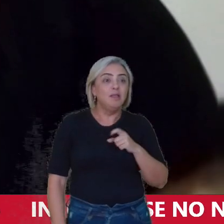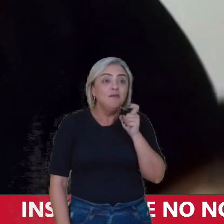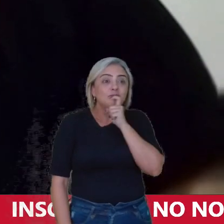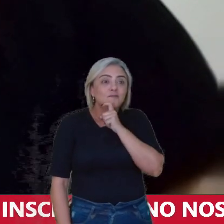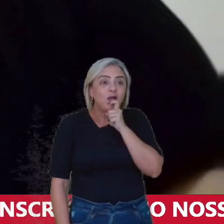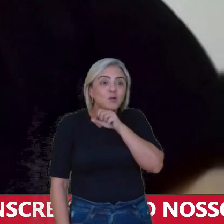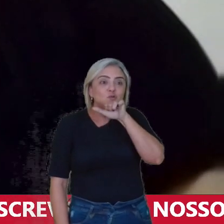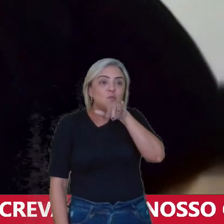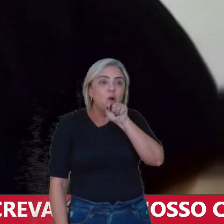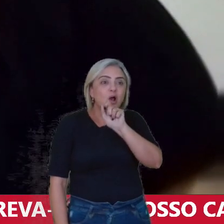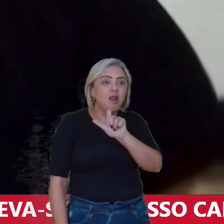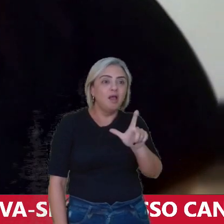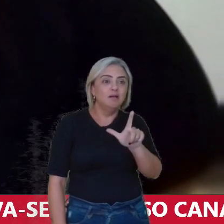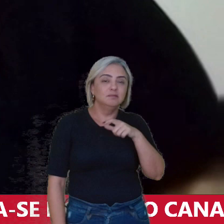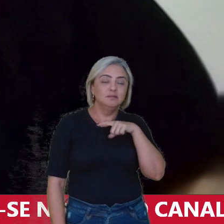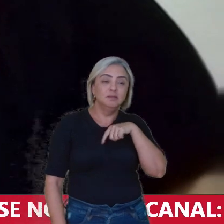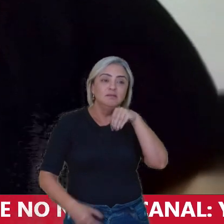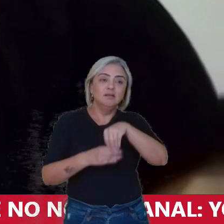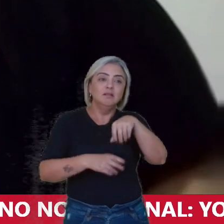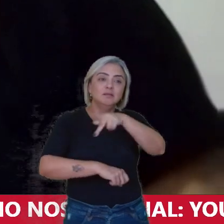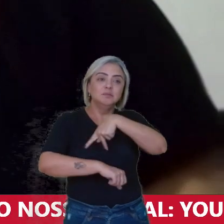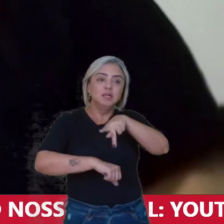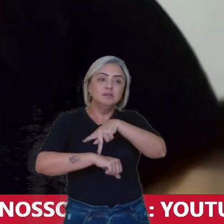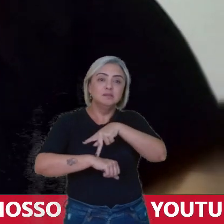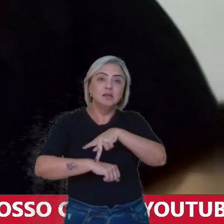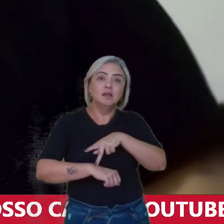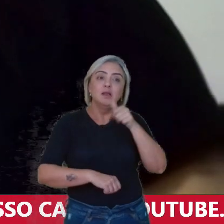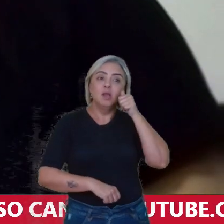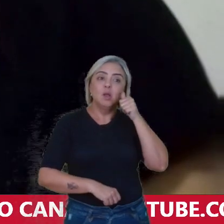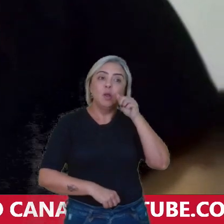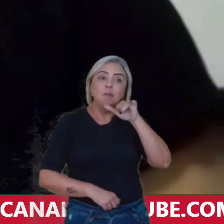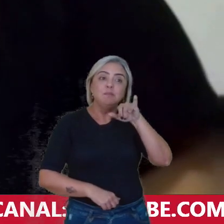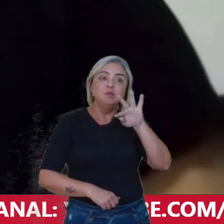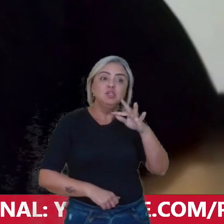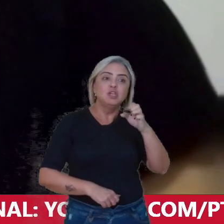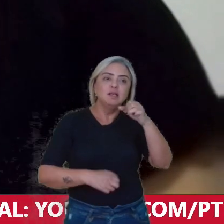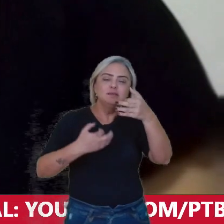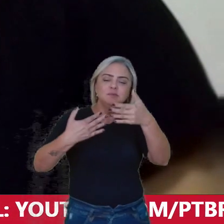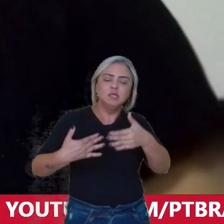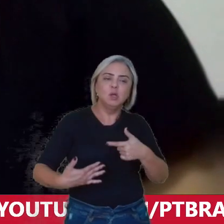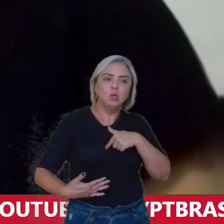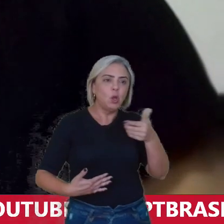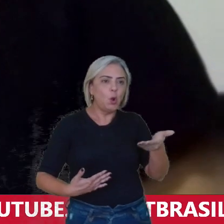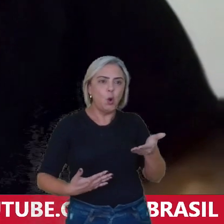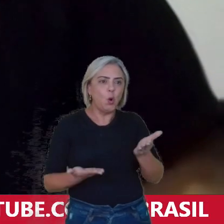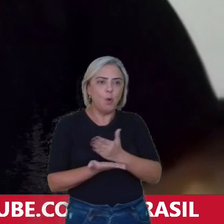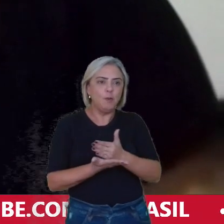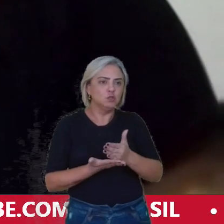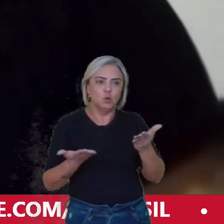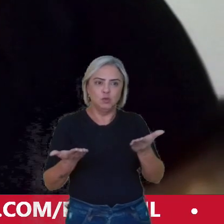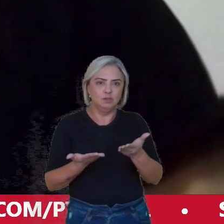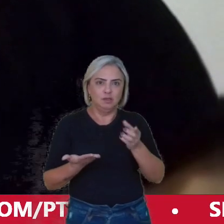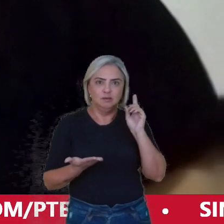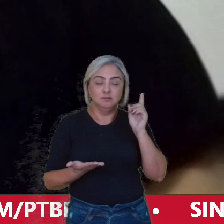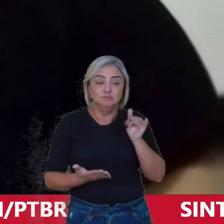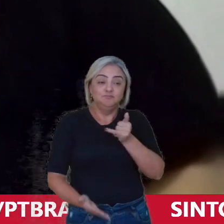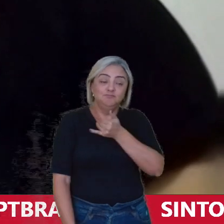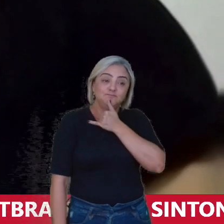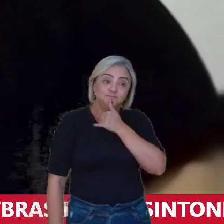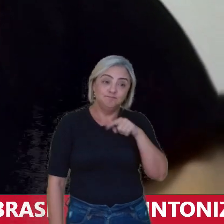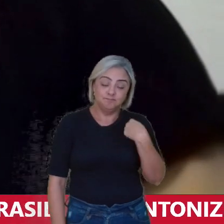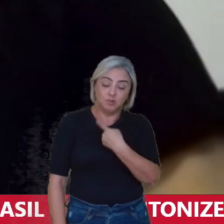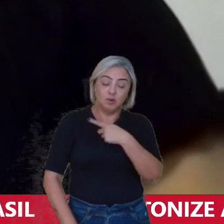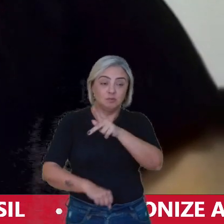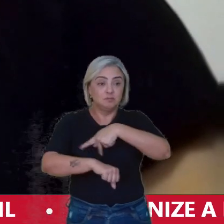moralismo, que predomina no nosso país, como a Michelle colocou muito bem, que não vem de hoje, né? Porque, infelizmente, o